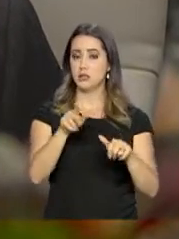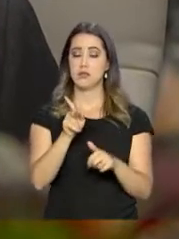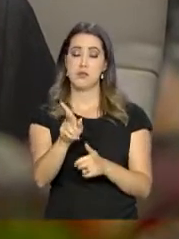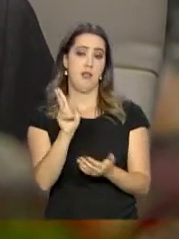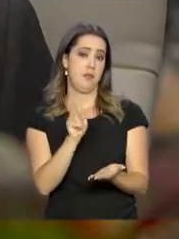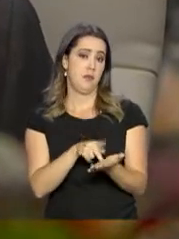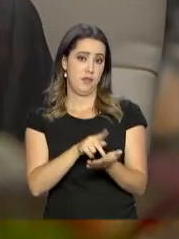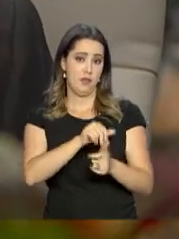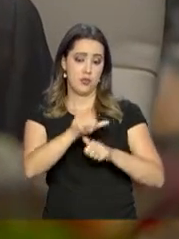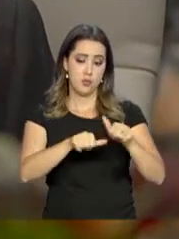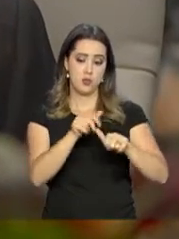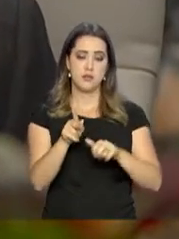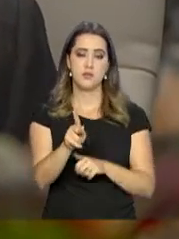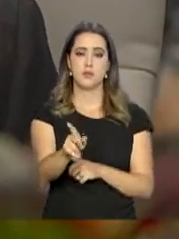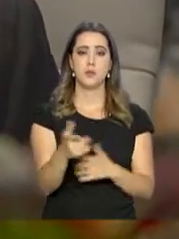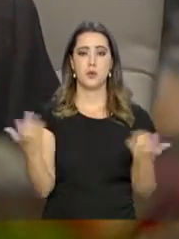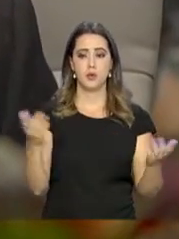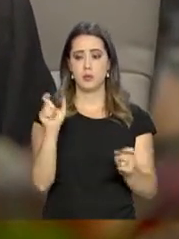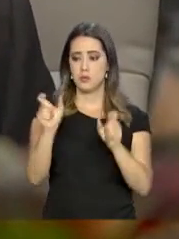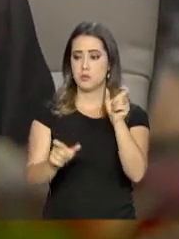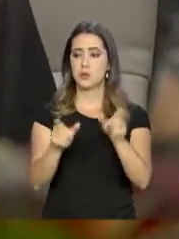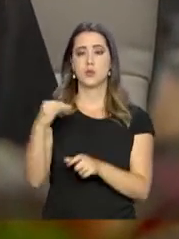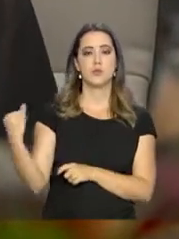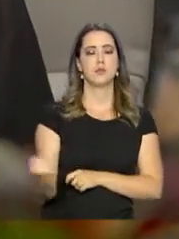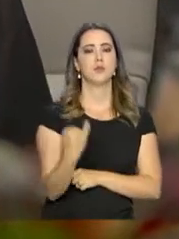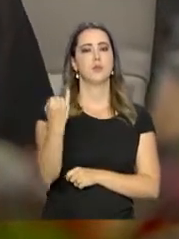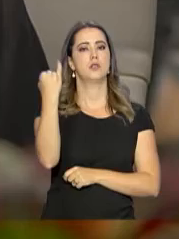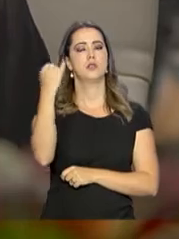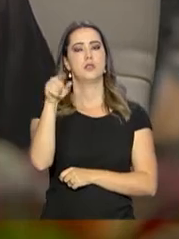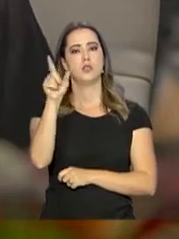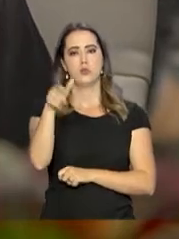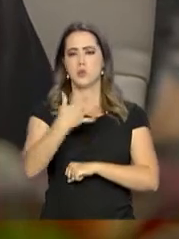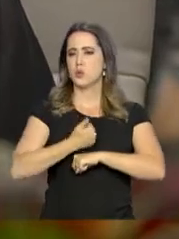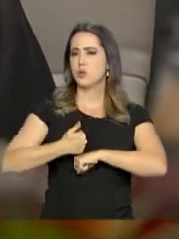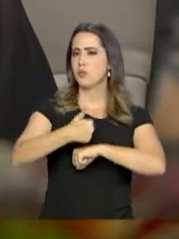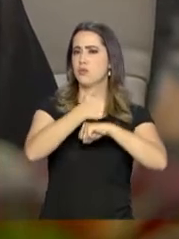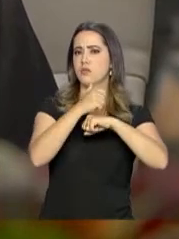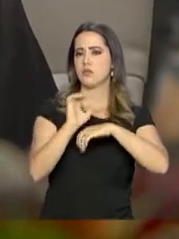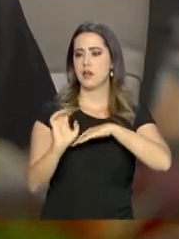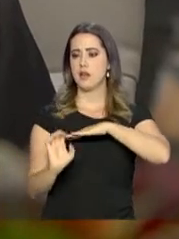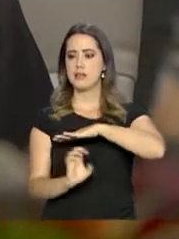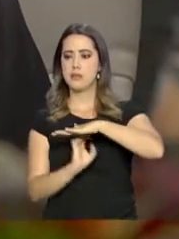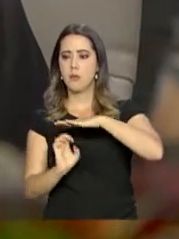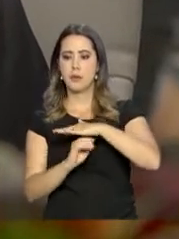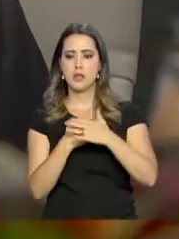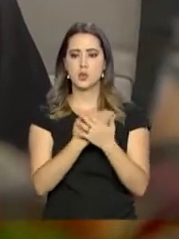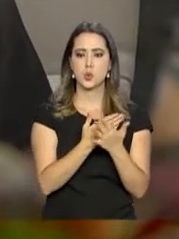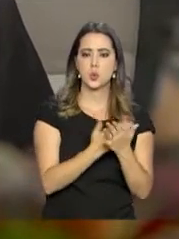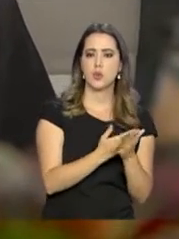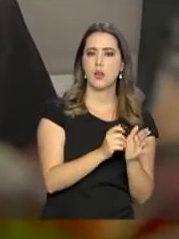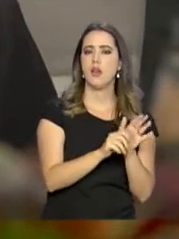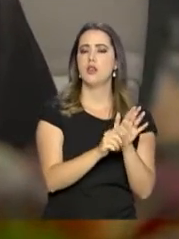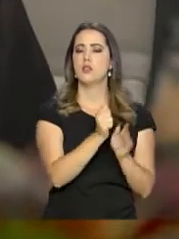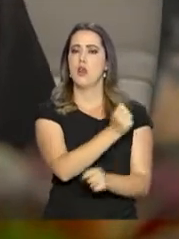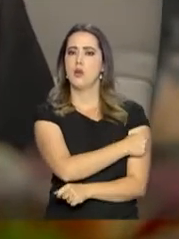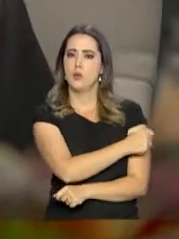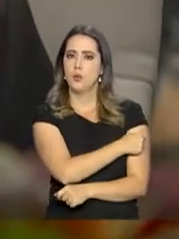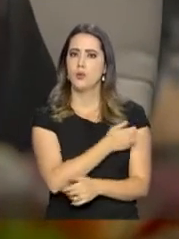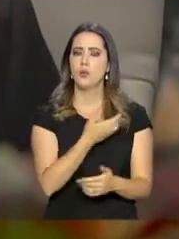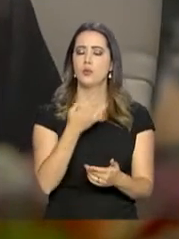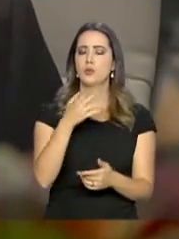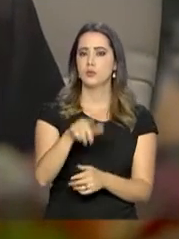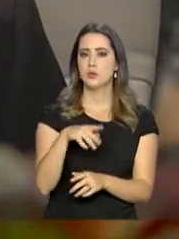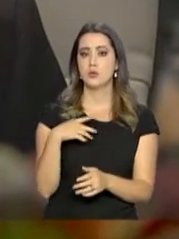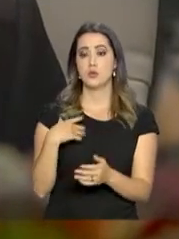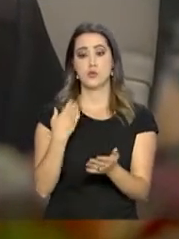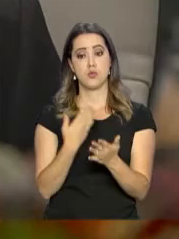naturalmente, os recursos humanos são decisivos. Profissionais, empreendedores, pesquisadores, estudantes, formuladores de